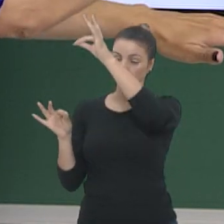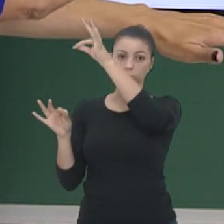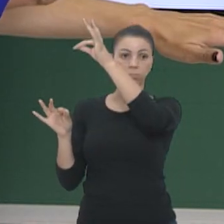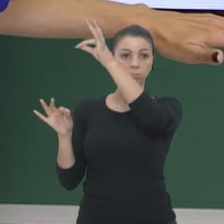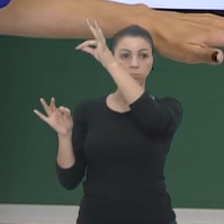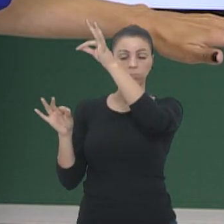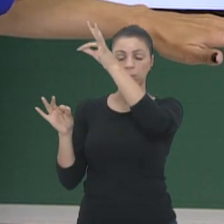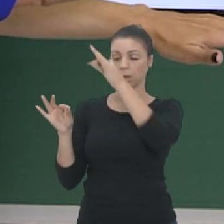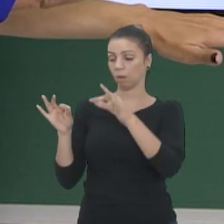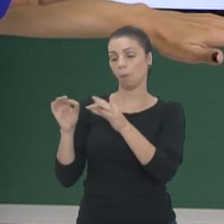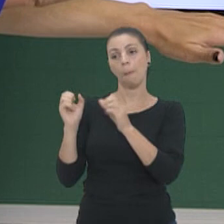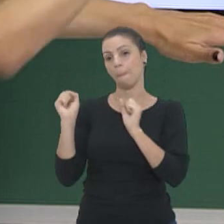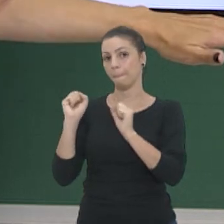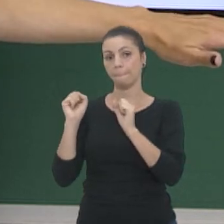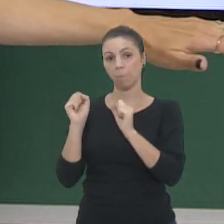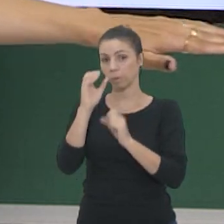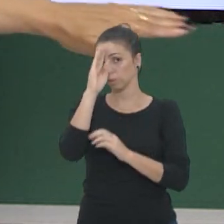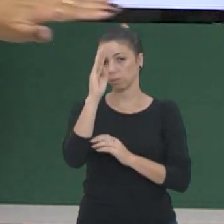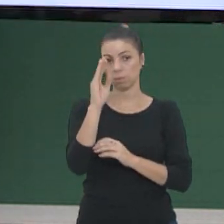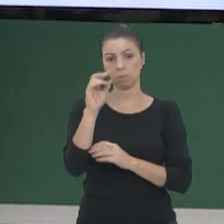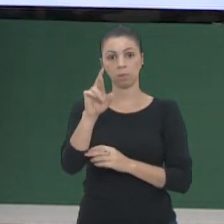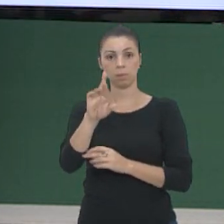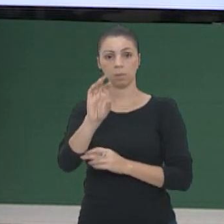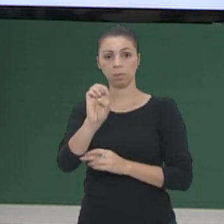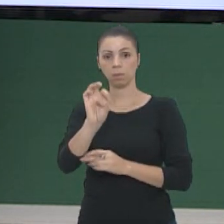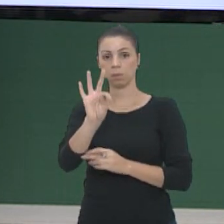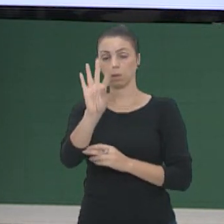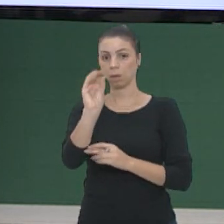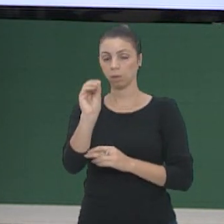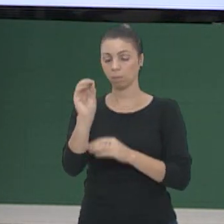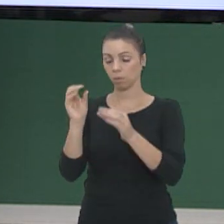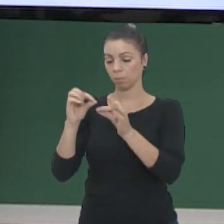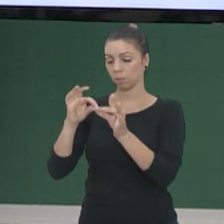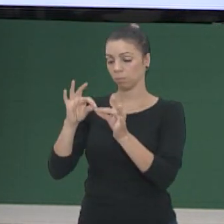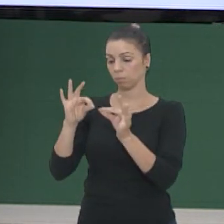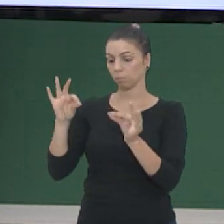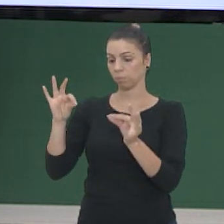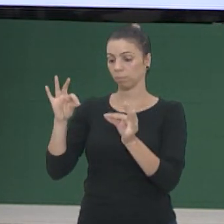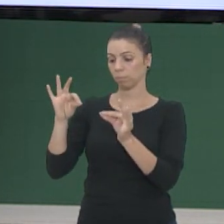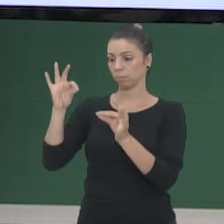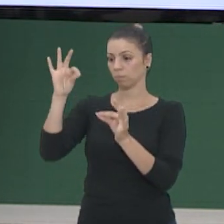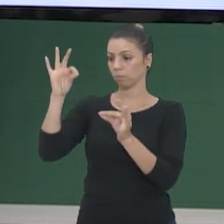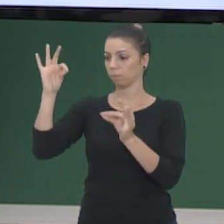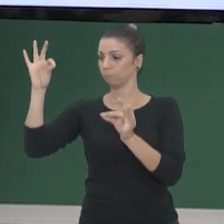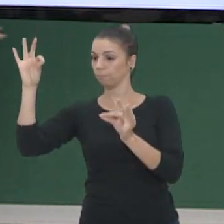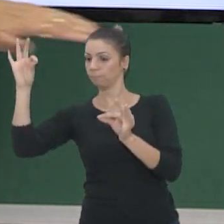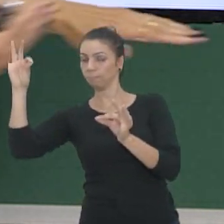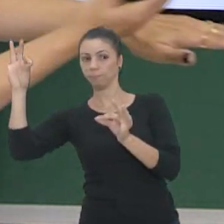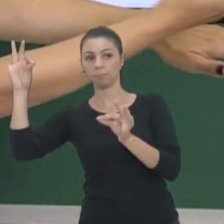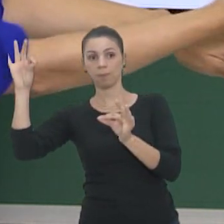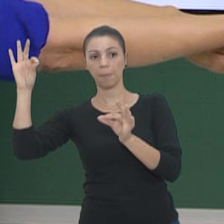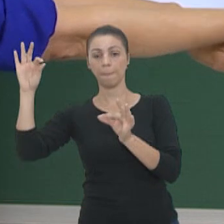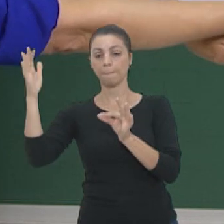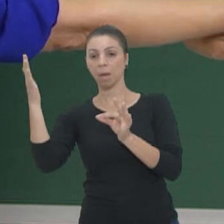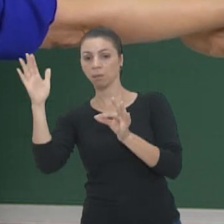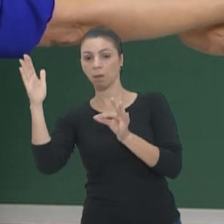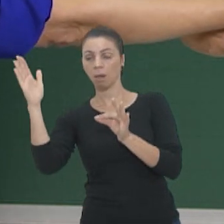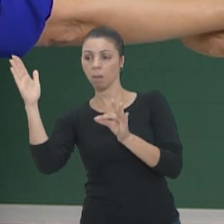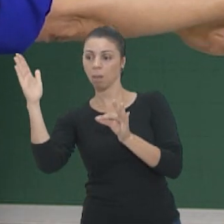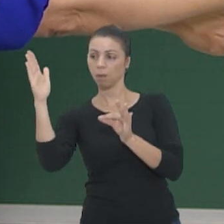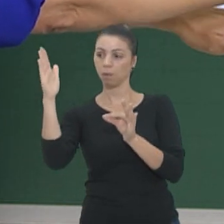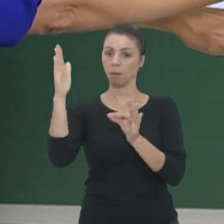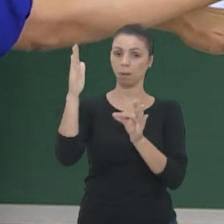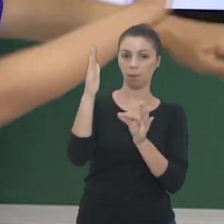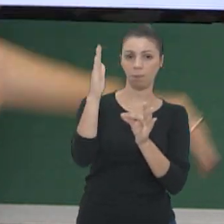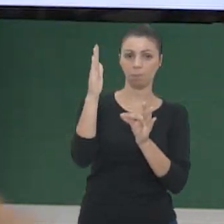ele estaria abrindo, né? Mas ele não pode ser maior que 180, ele é